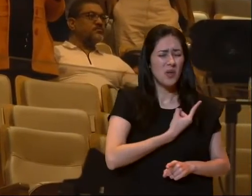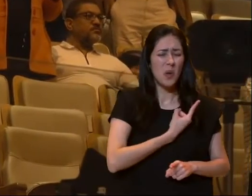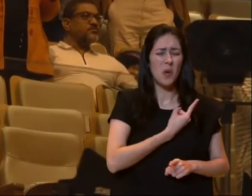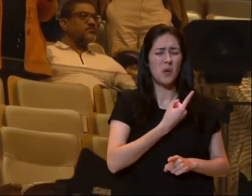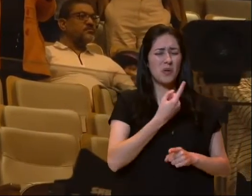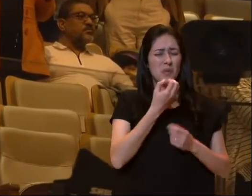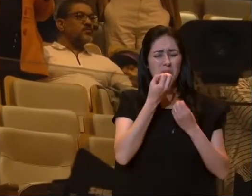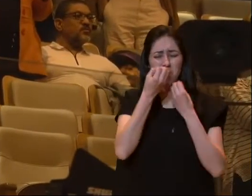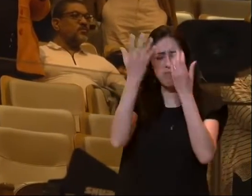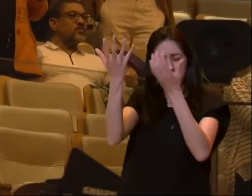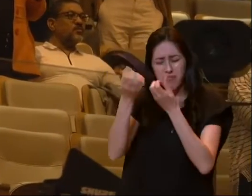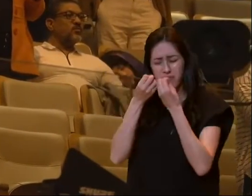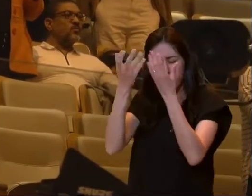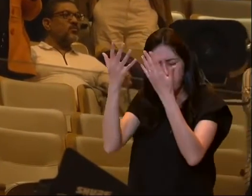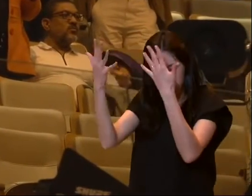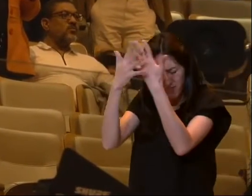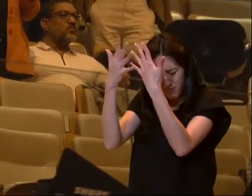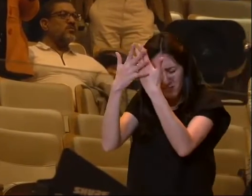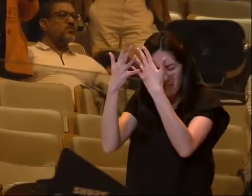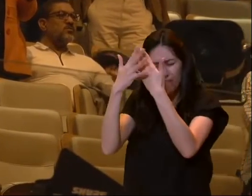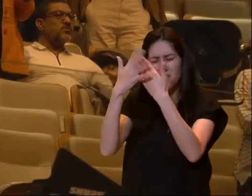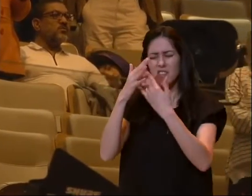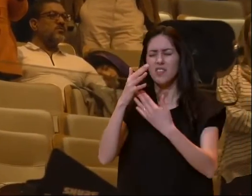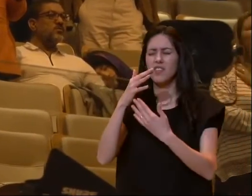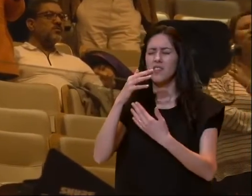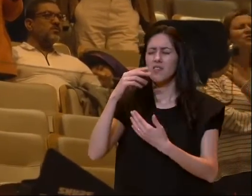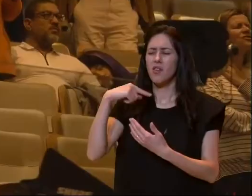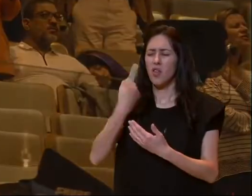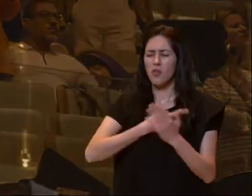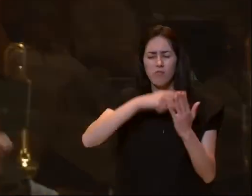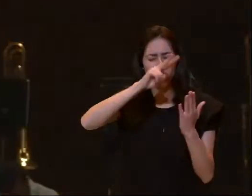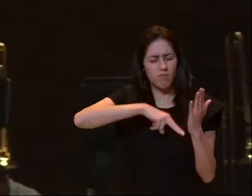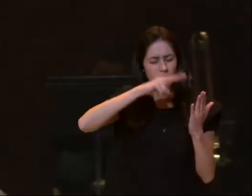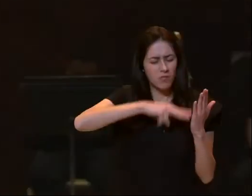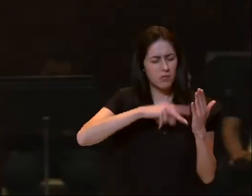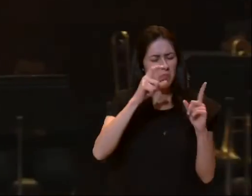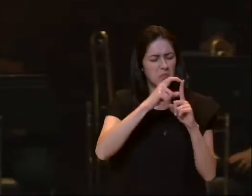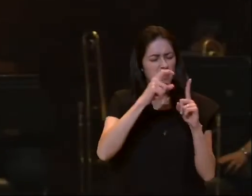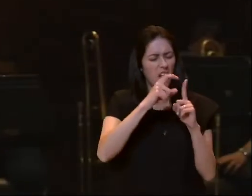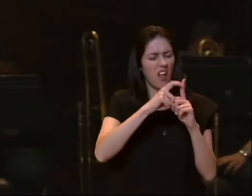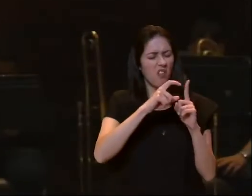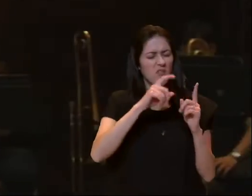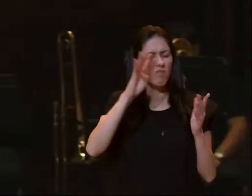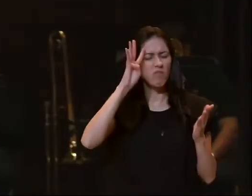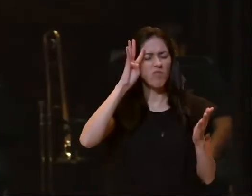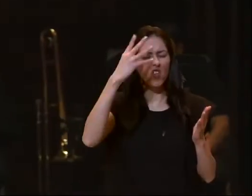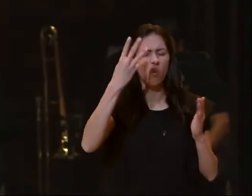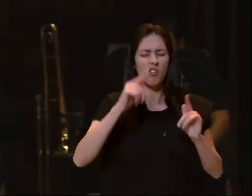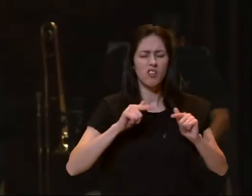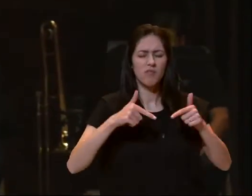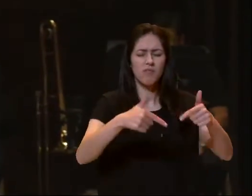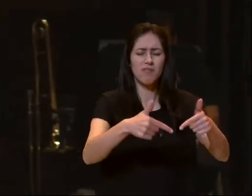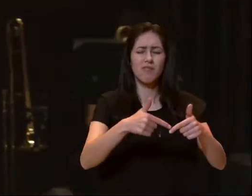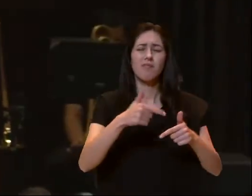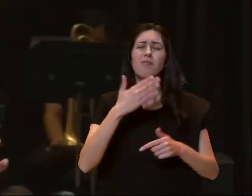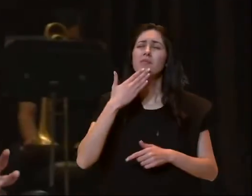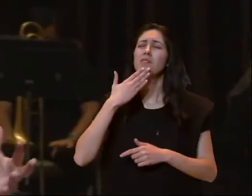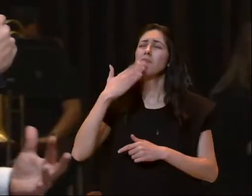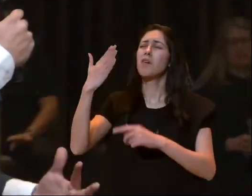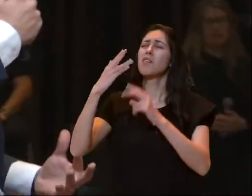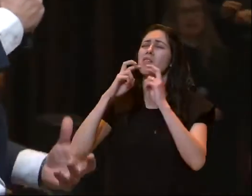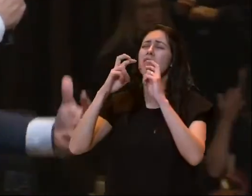a tua palavra tomamos atitude, Pai. E hoje nós queremos clamar que um transbordar